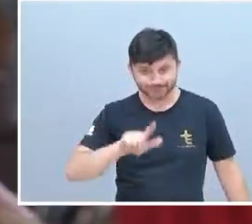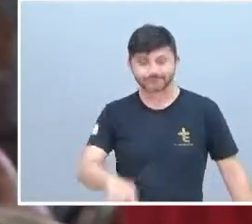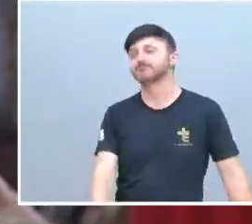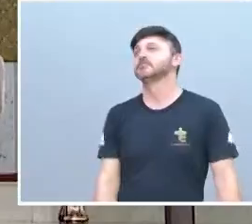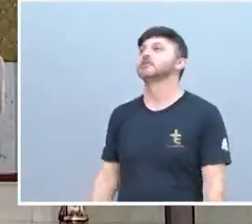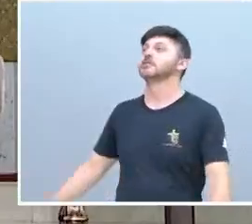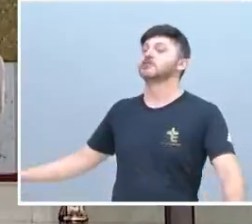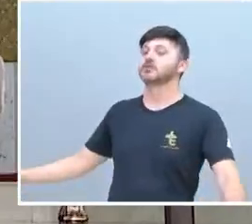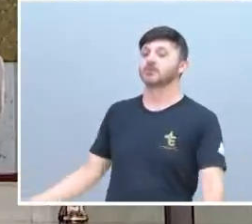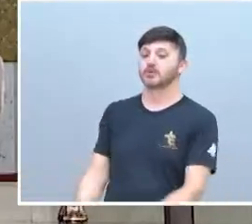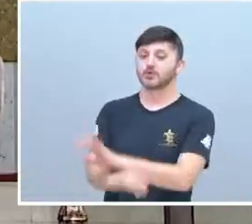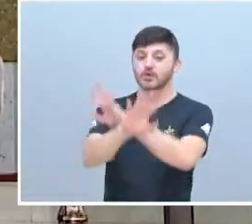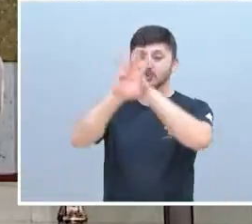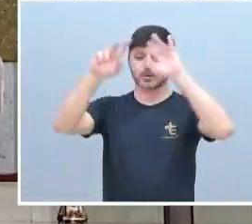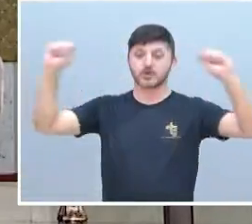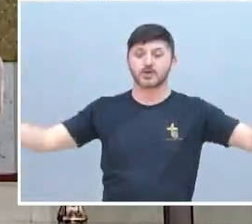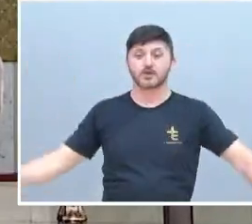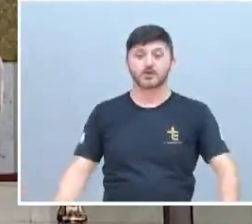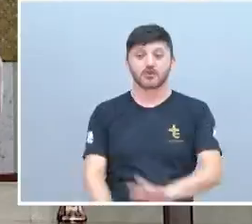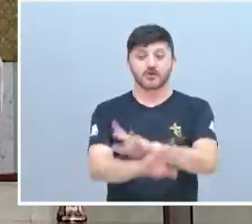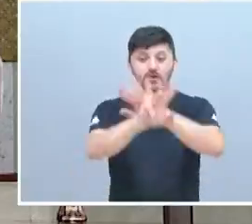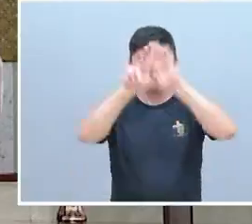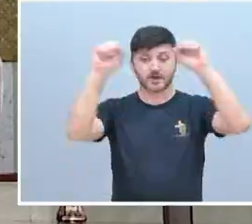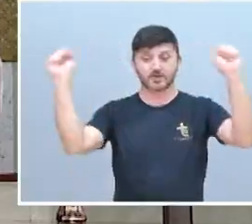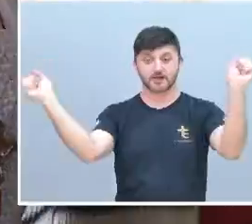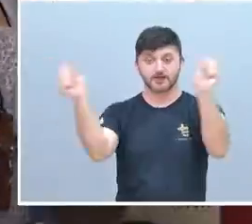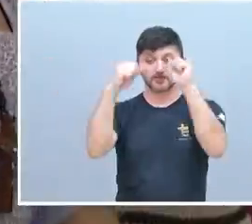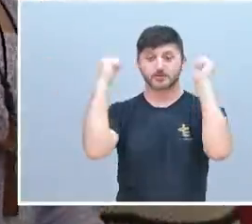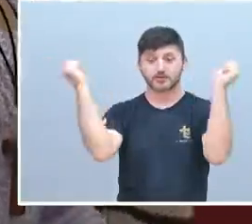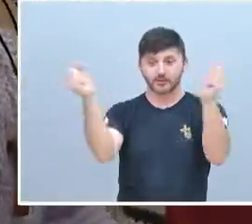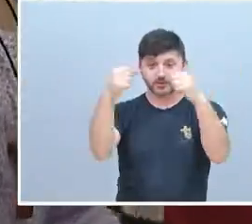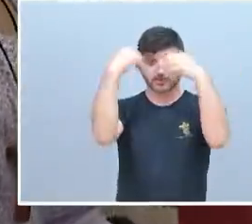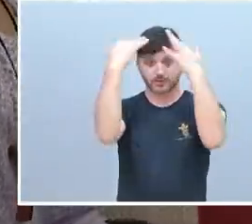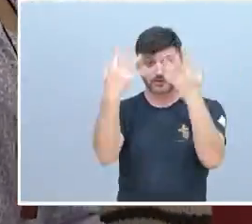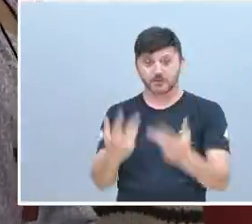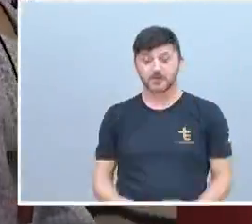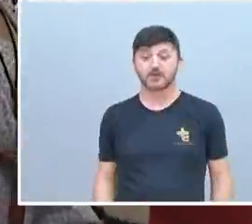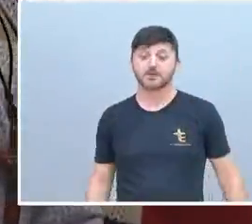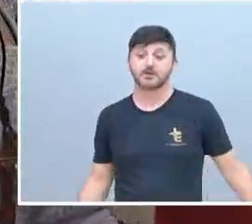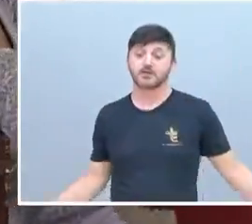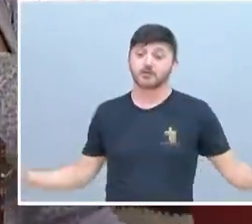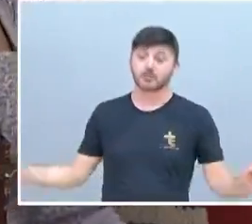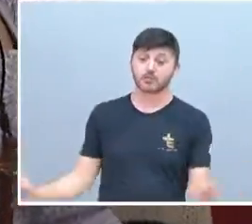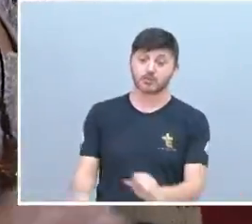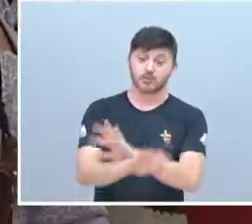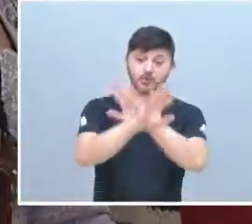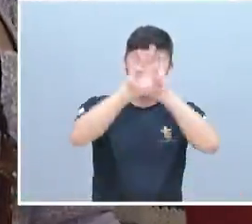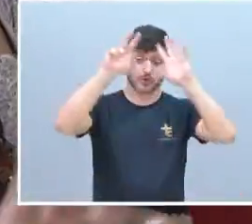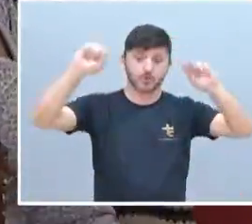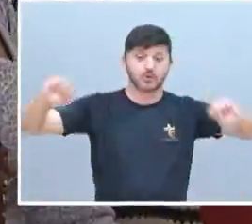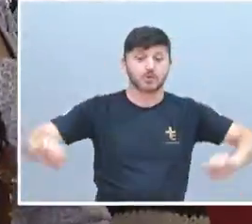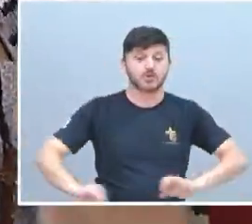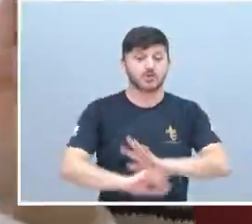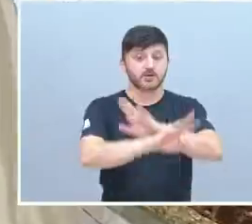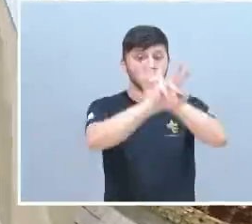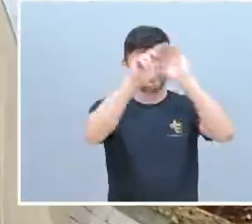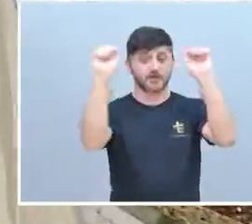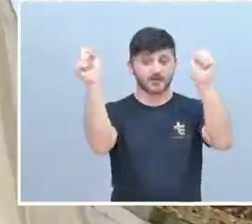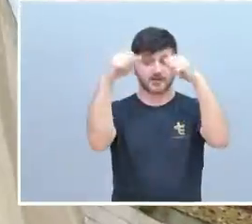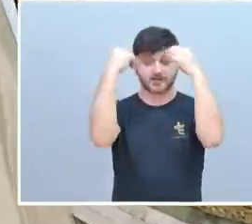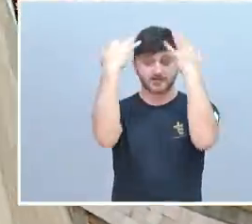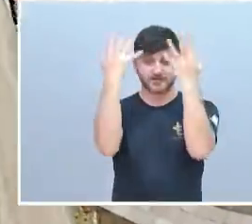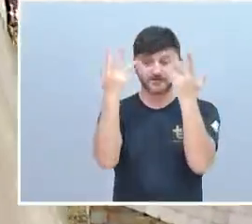perdoar. Glória, glória, glória, aleluia, aleluia, glória, glória,